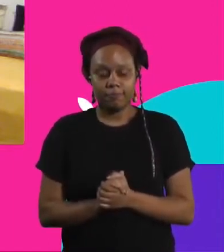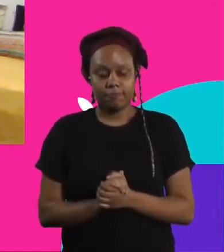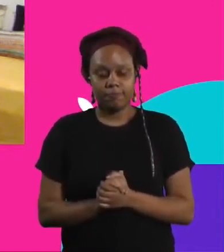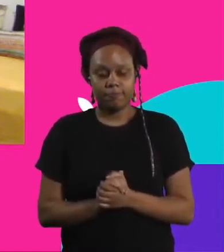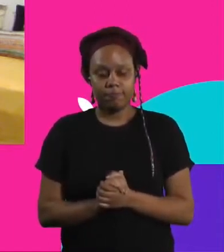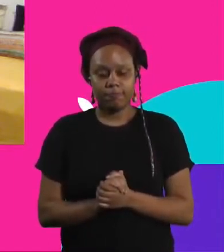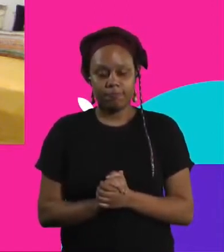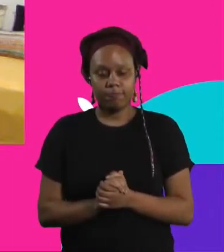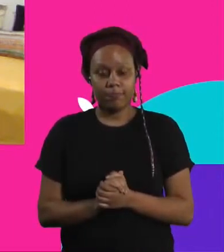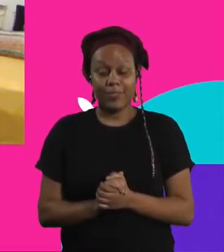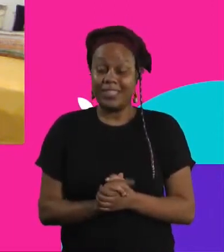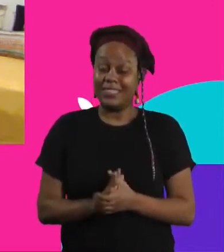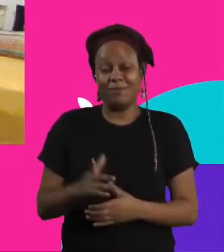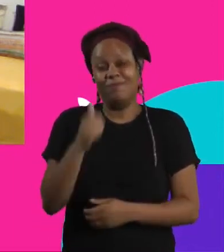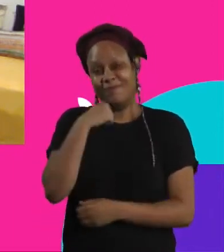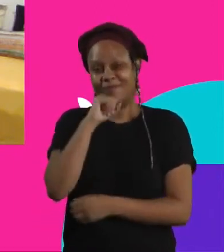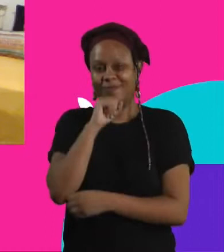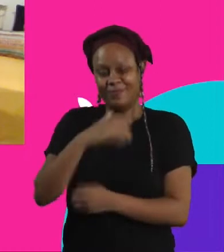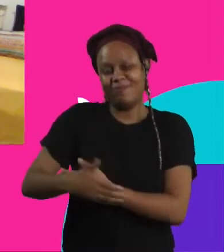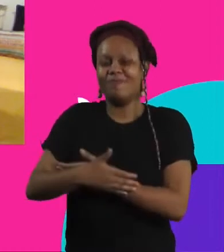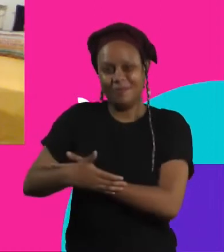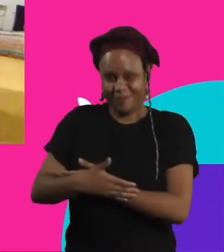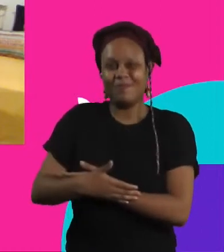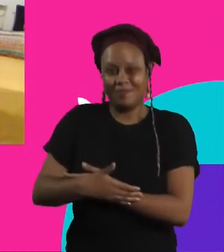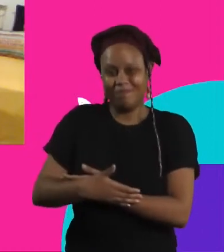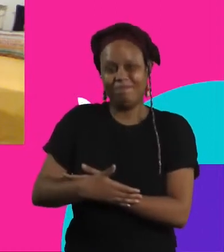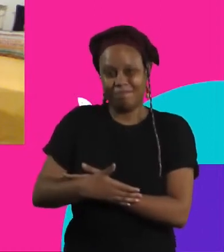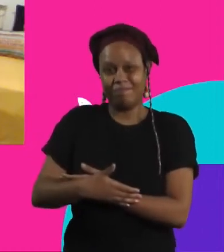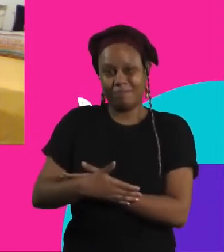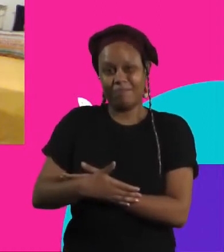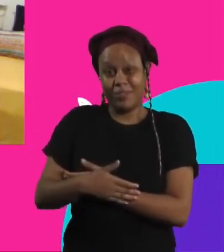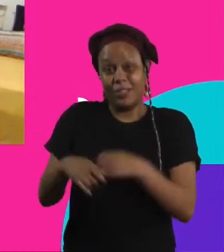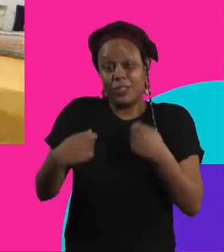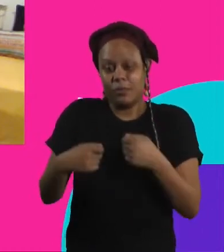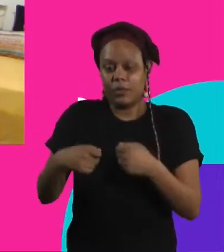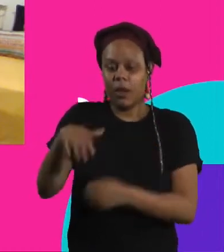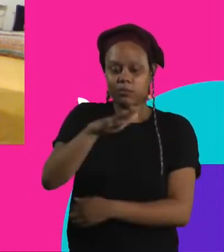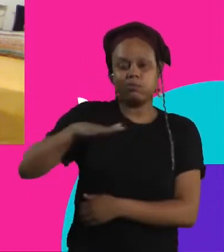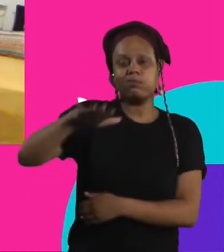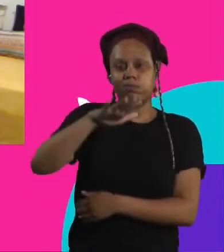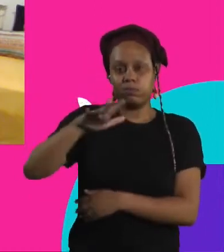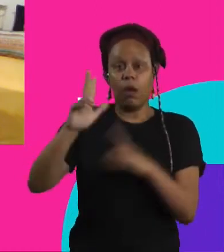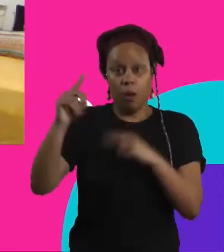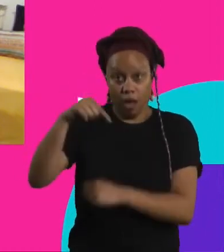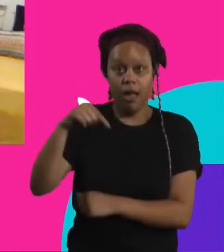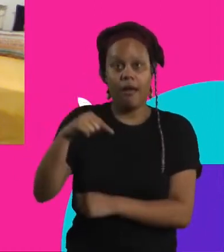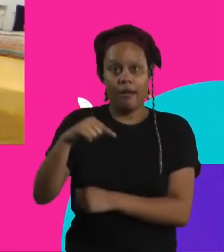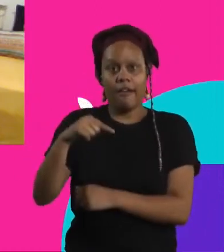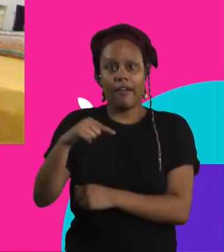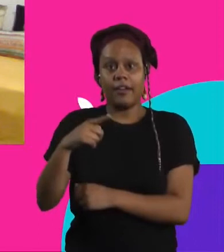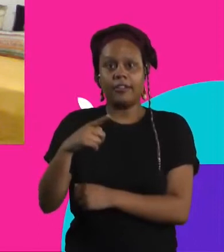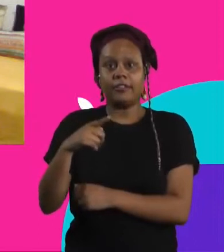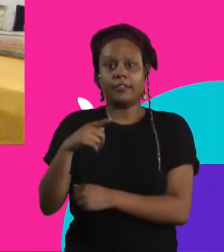tem uma colo, tem um bebê no colo, né? E aí a gente também precisa, num cenário como esse, se a gente falta mão de